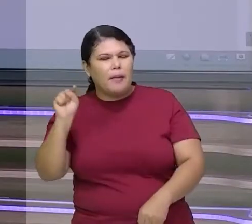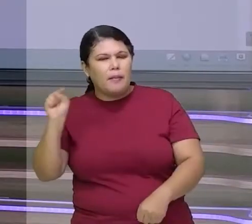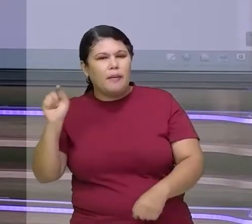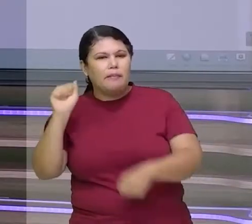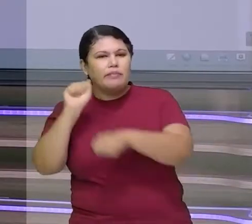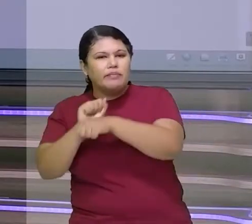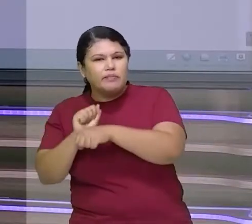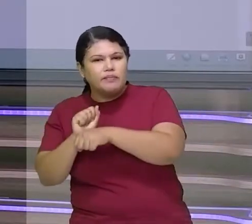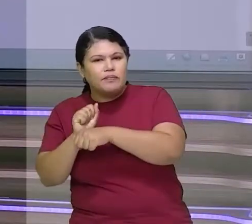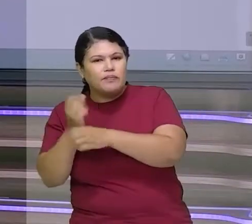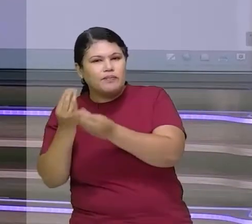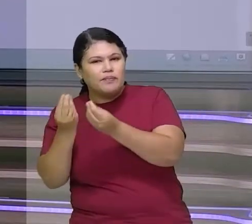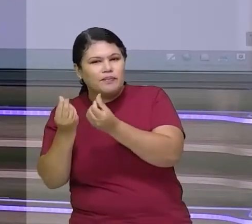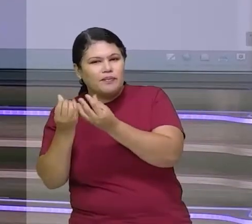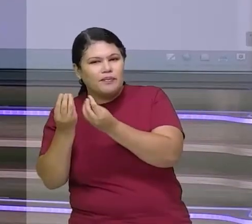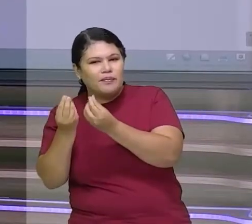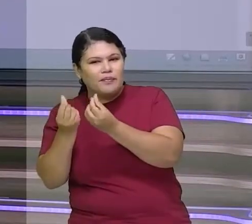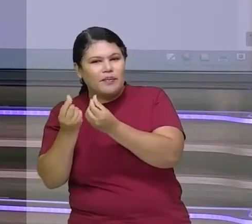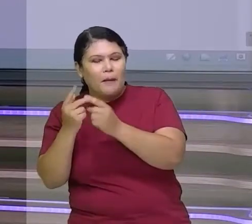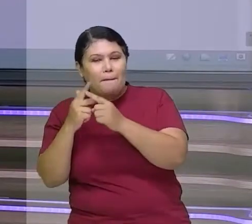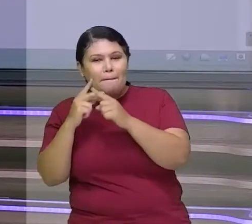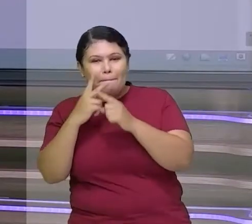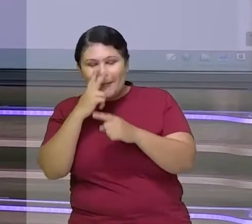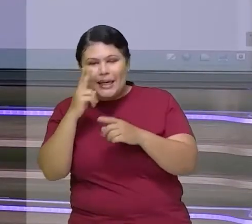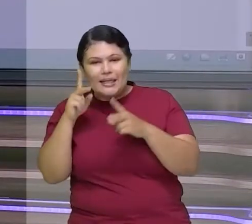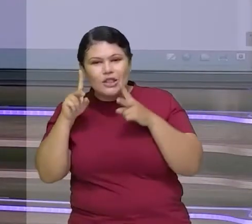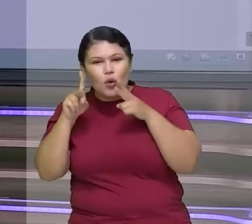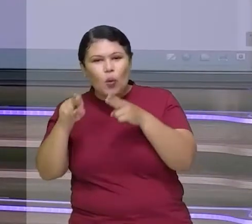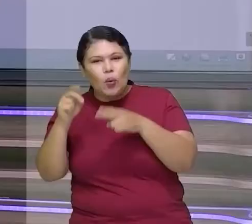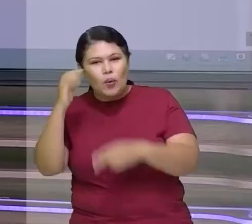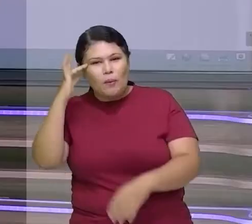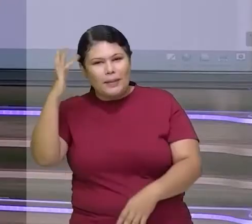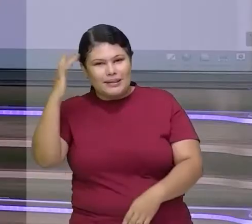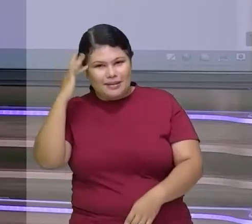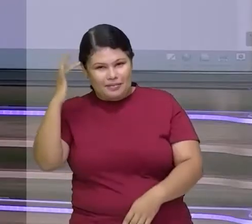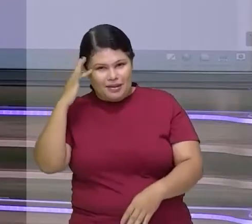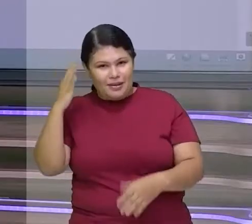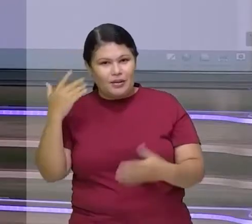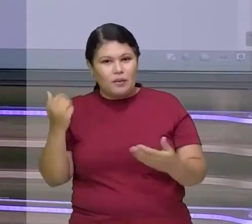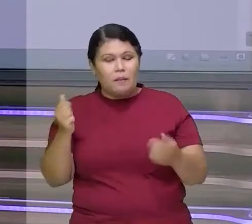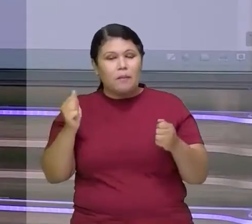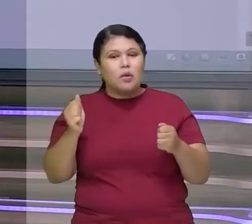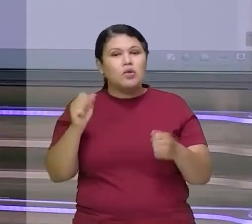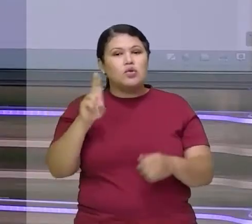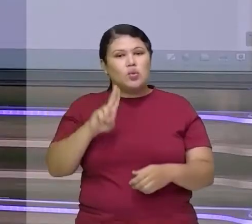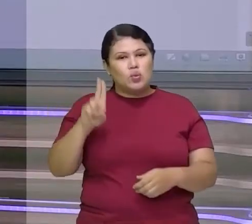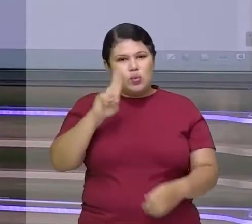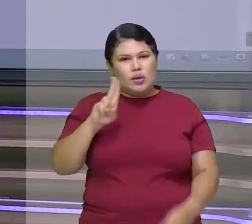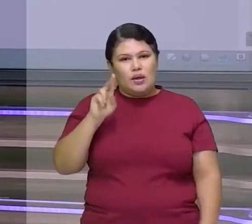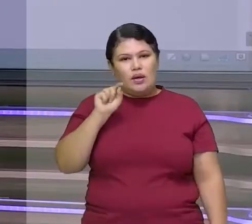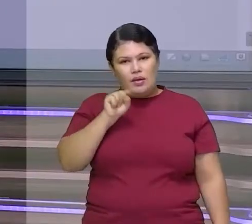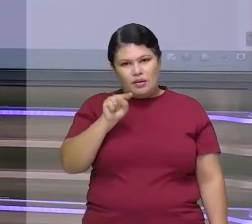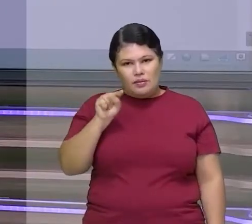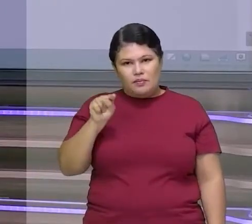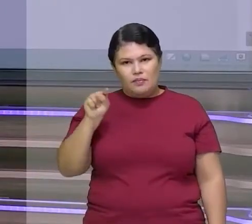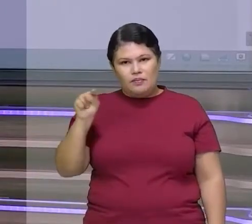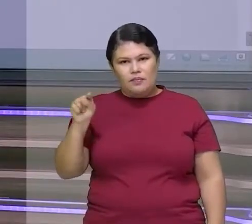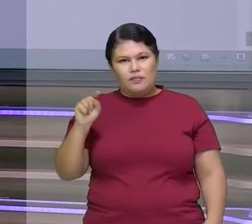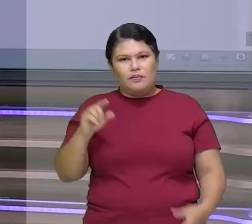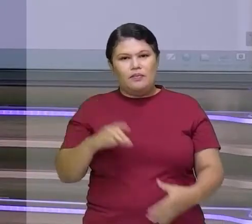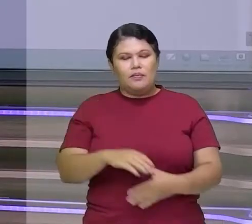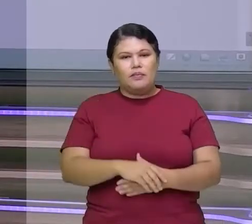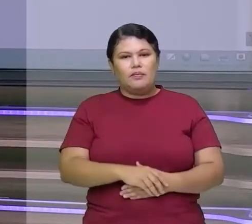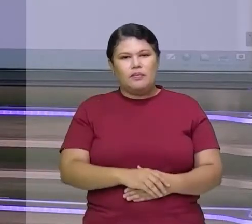dar continuidade. É justamente essa suspensão de pensamento. A gente pode usar a reticência.